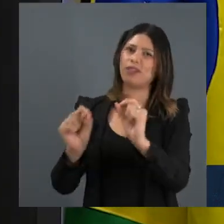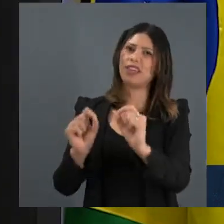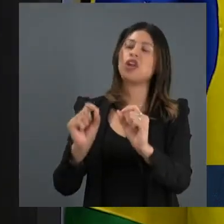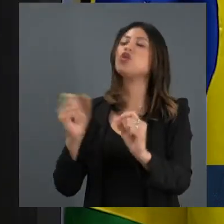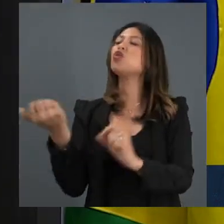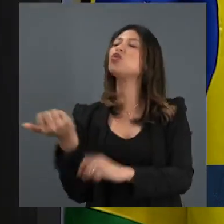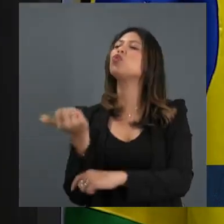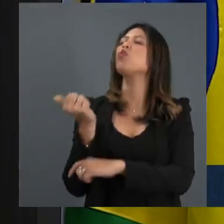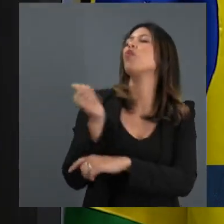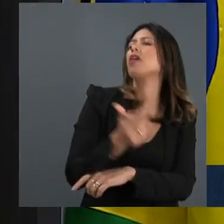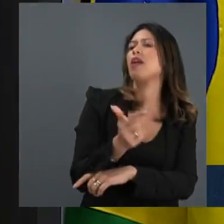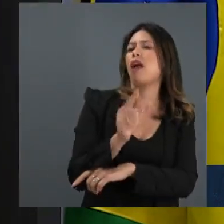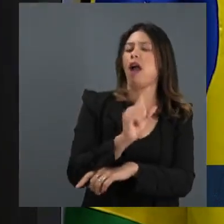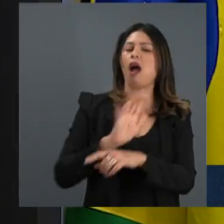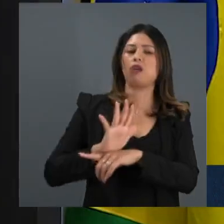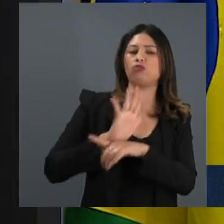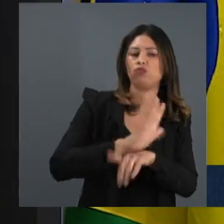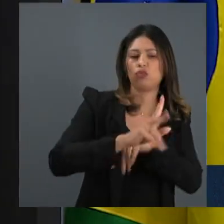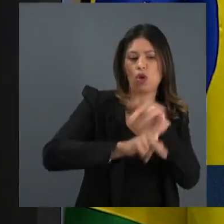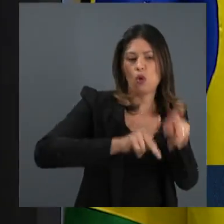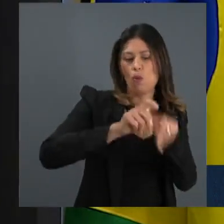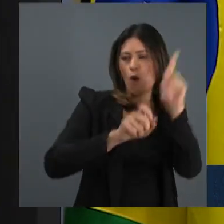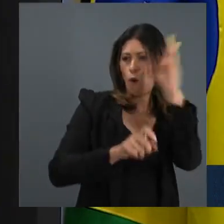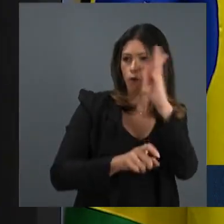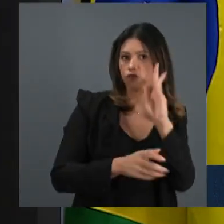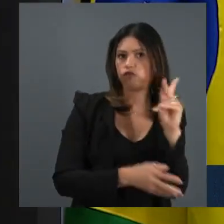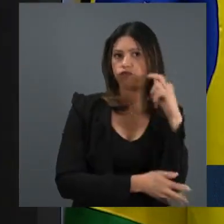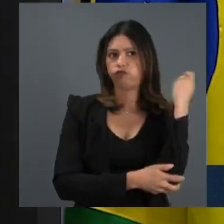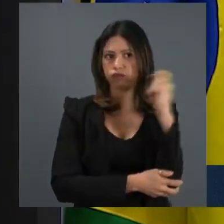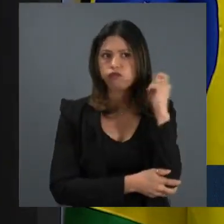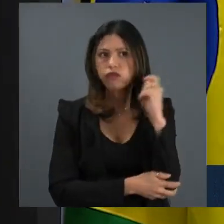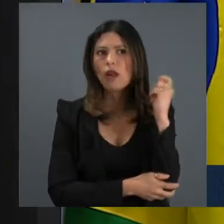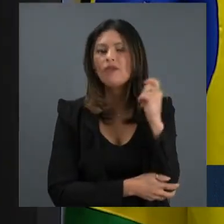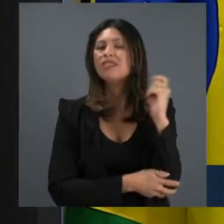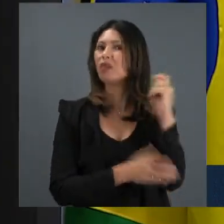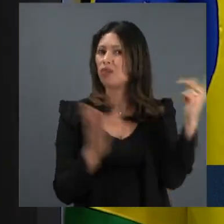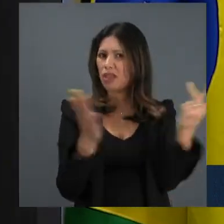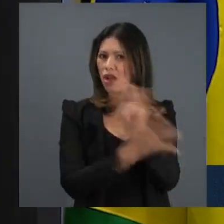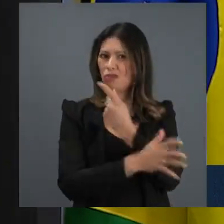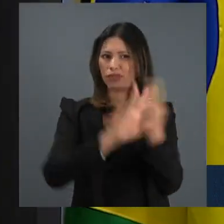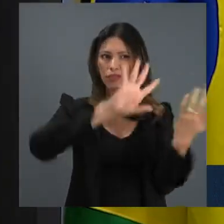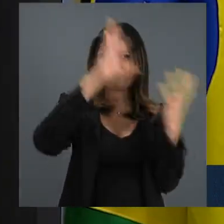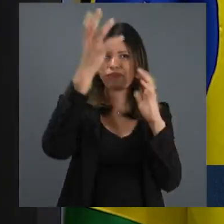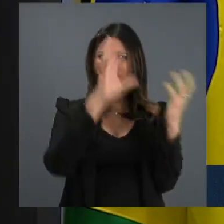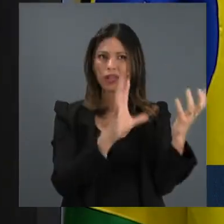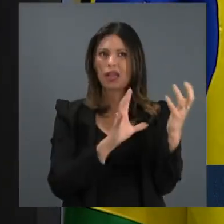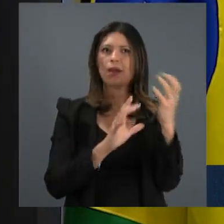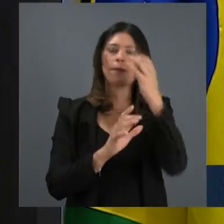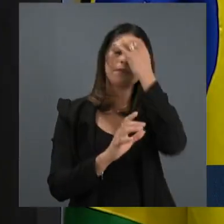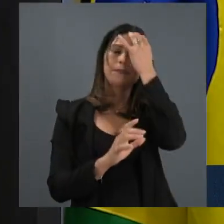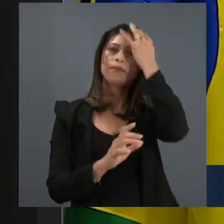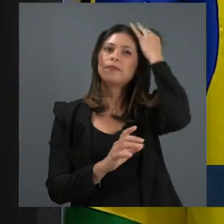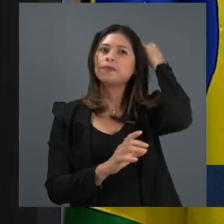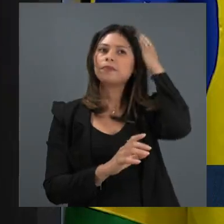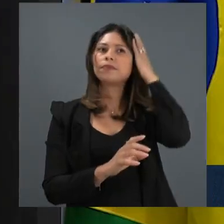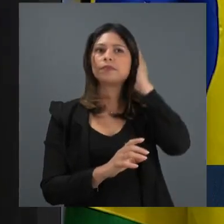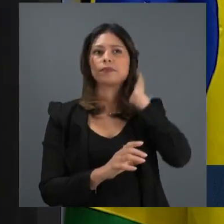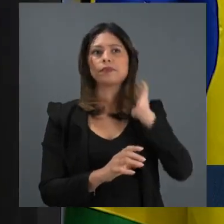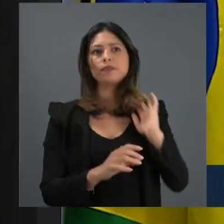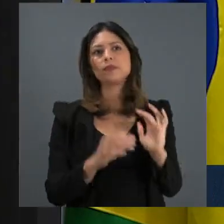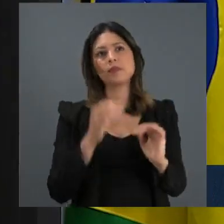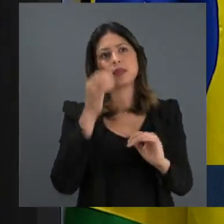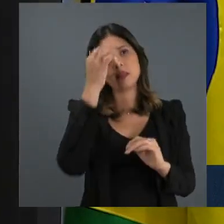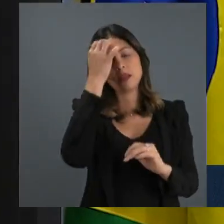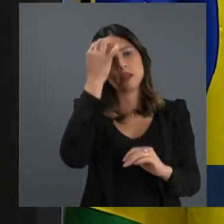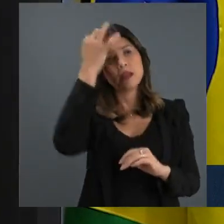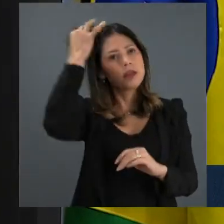os gaúchos a superarem os efeitos dessa terrível calamidade. Me encaminhando para o fim, senhor presidente. Isso por